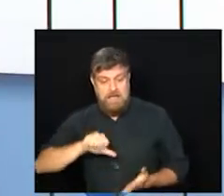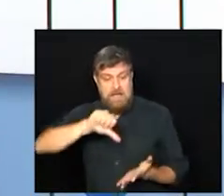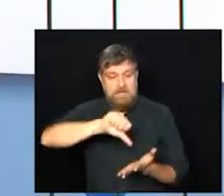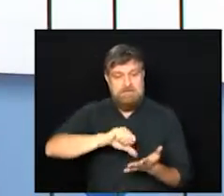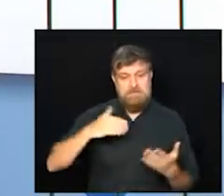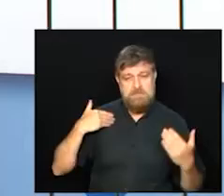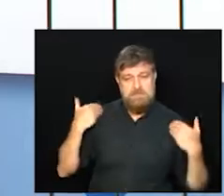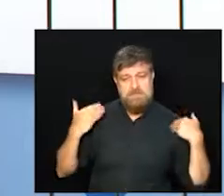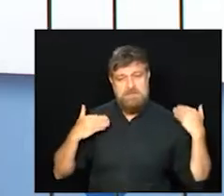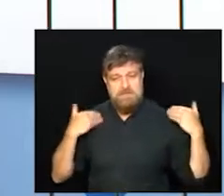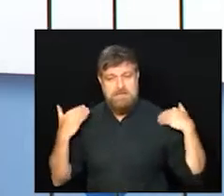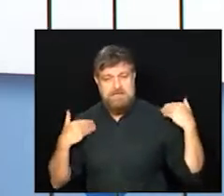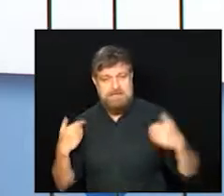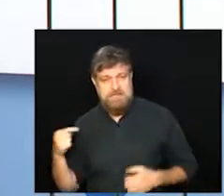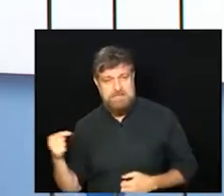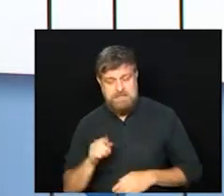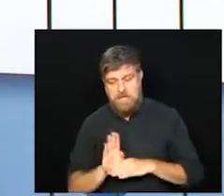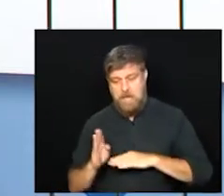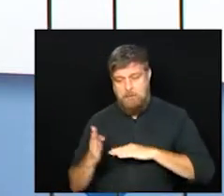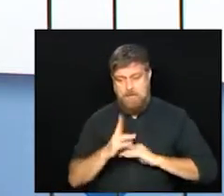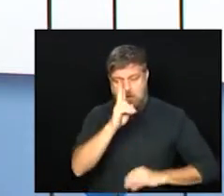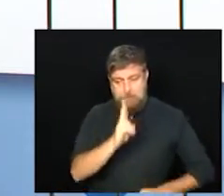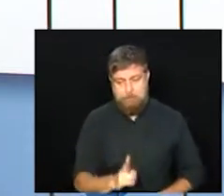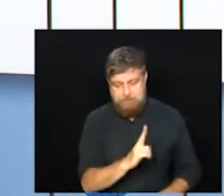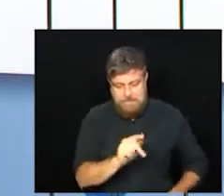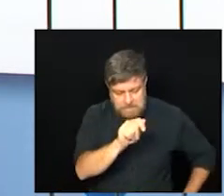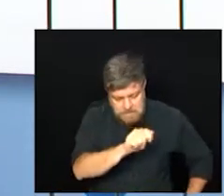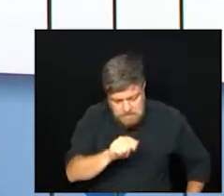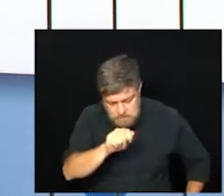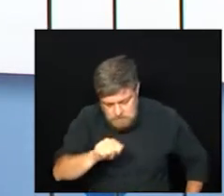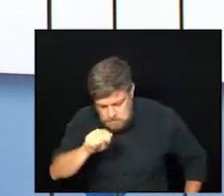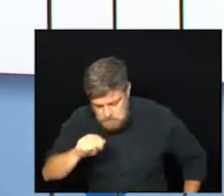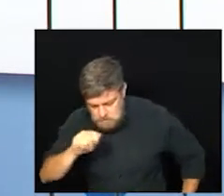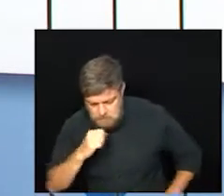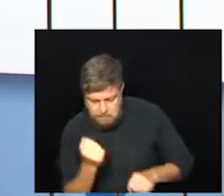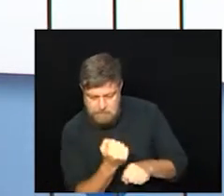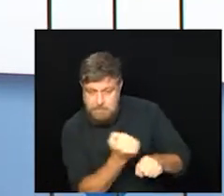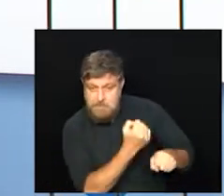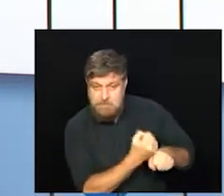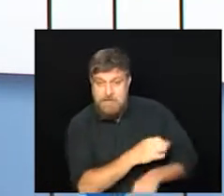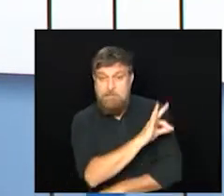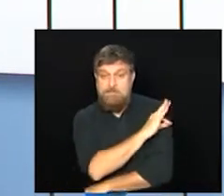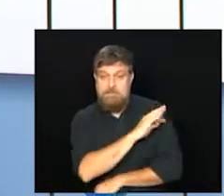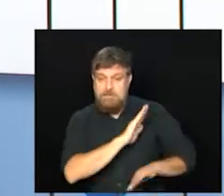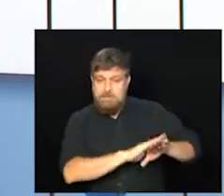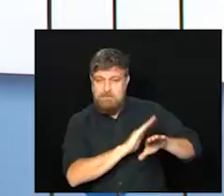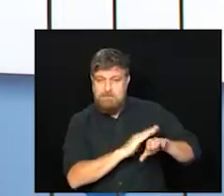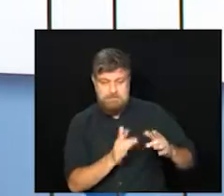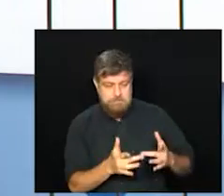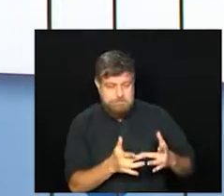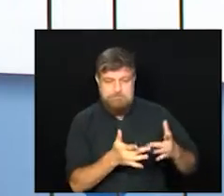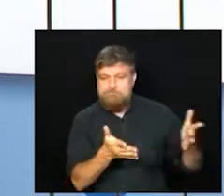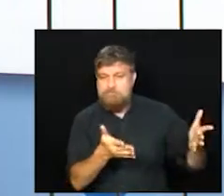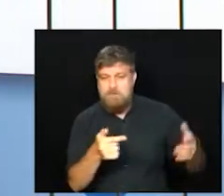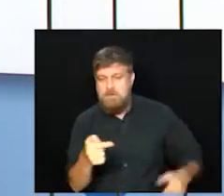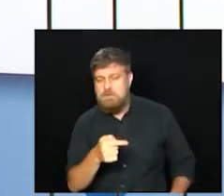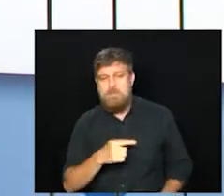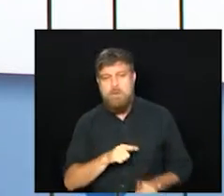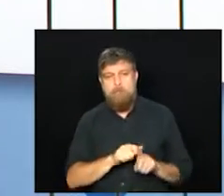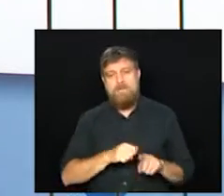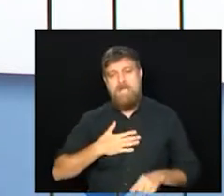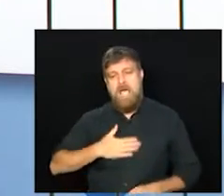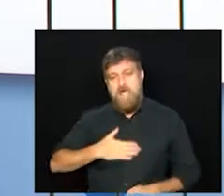Lazer Epifânio Silva, na Vila Padre Anchieta, que foi reformado pela Prefeitura, que entregou as obras em agosto